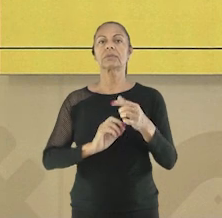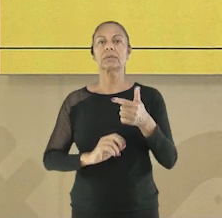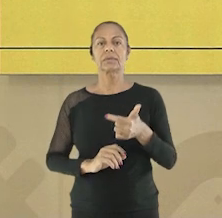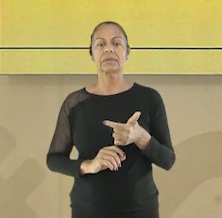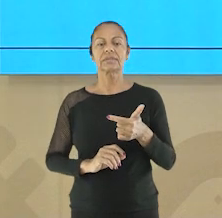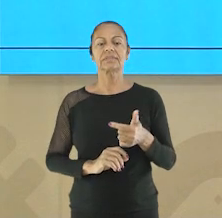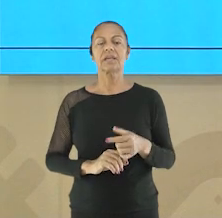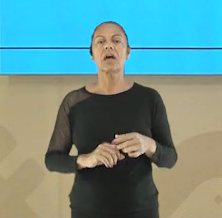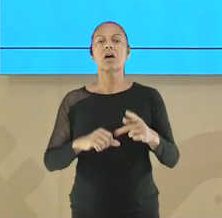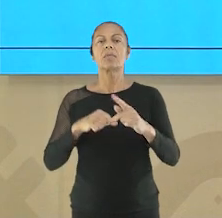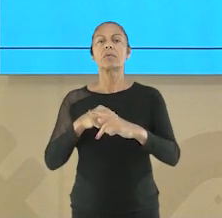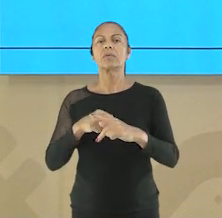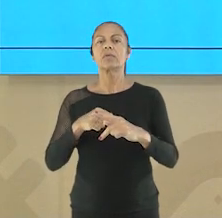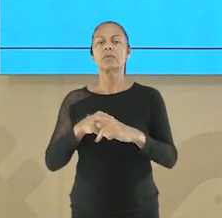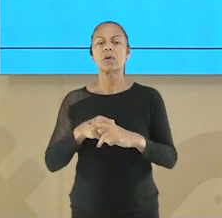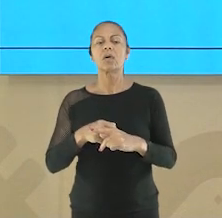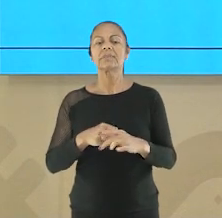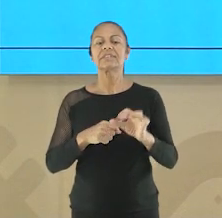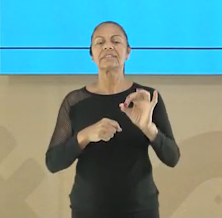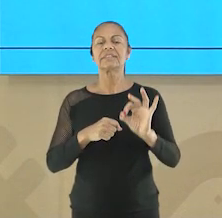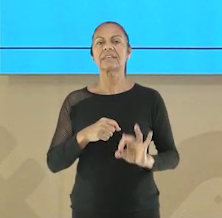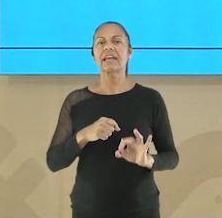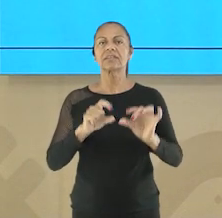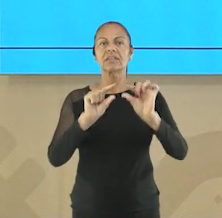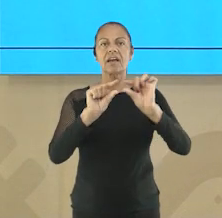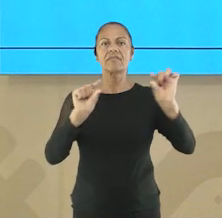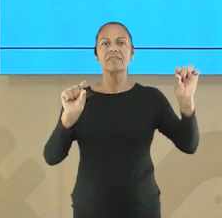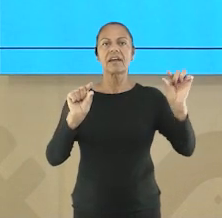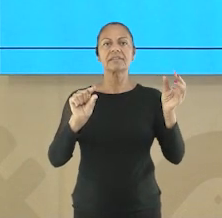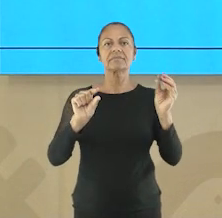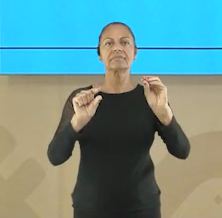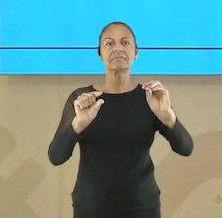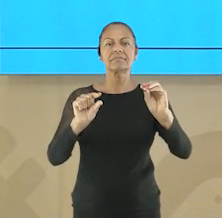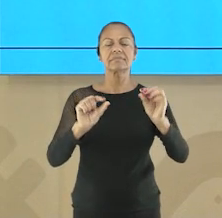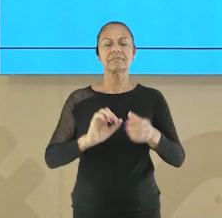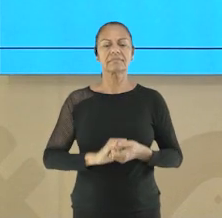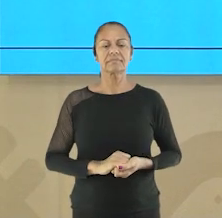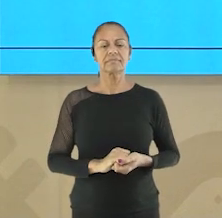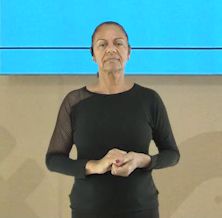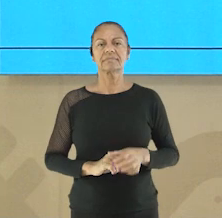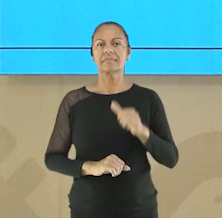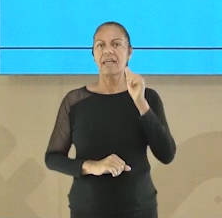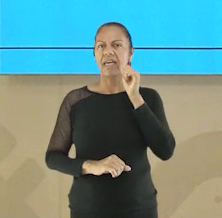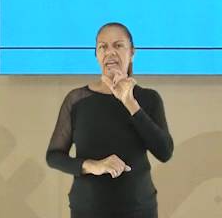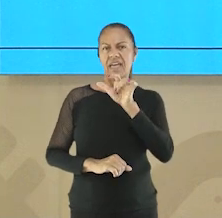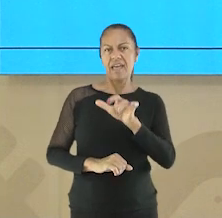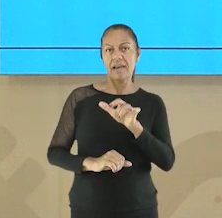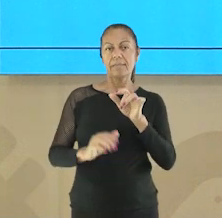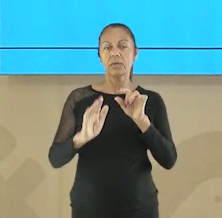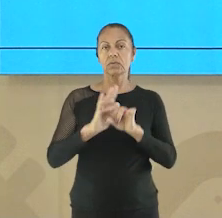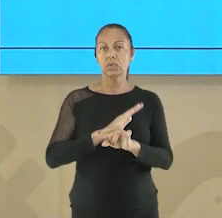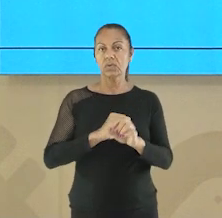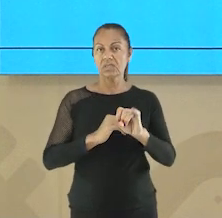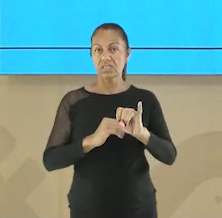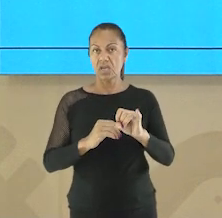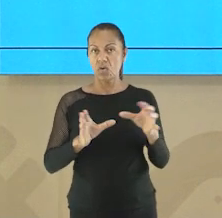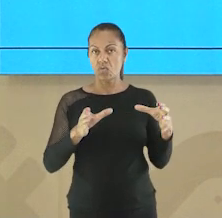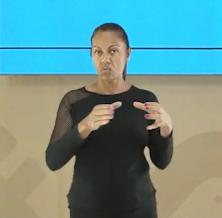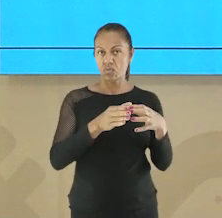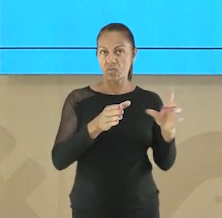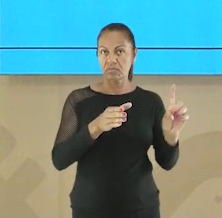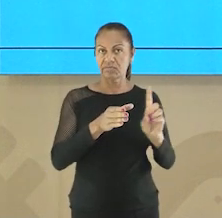Questão número 2. Qual dos pronomes completa corretamente a frase a seguir? Ela perguntou se eu queria fazer parte da